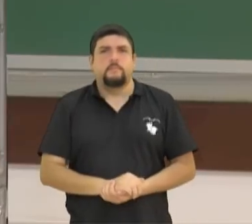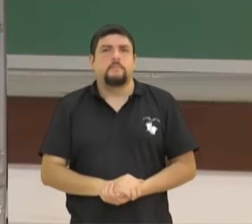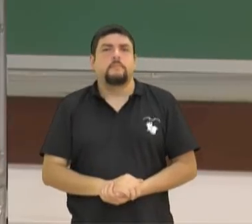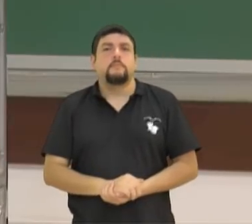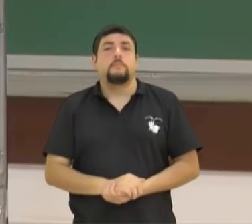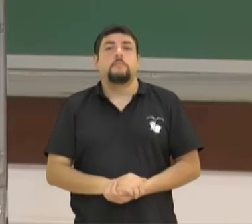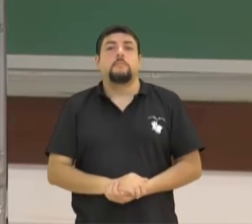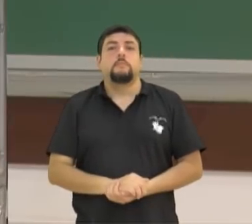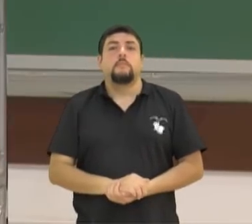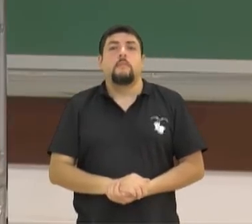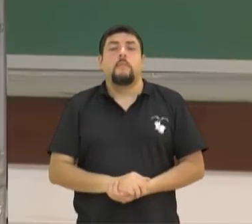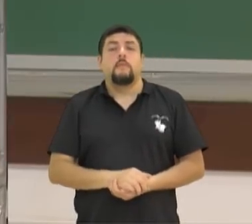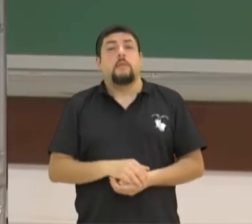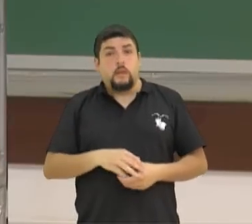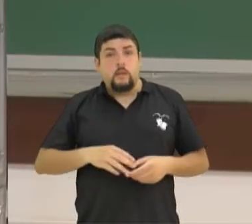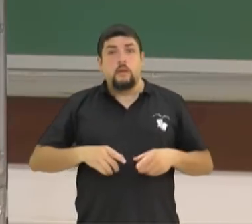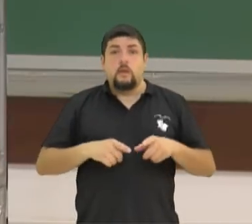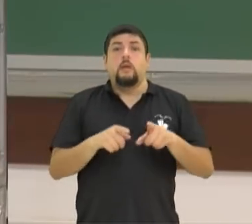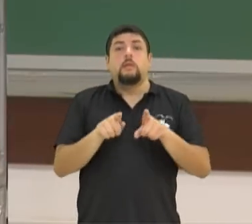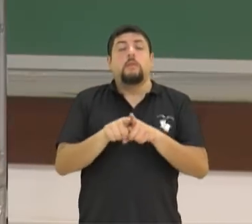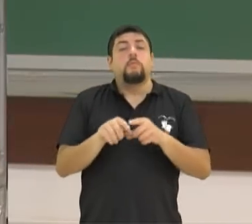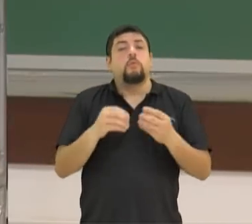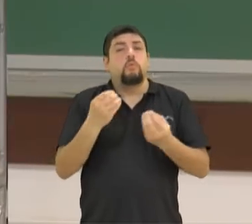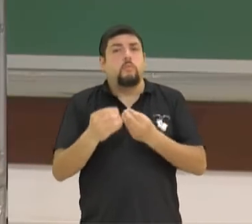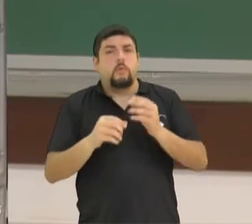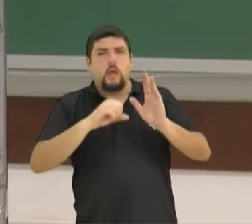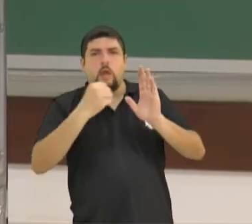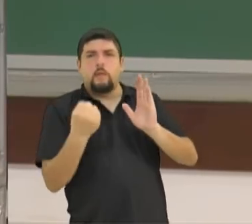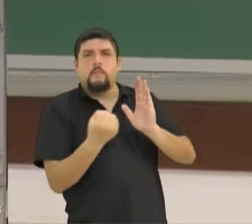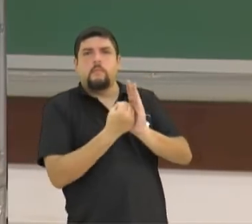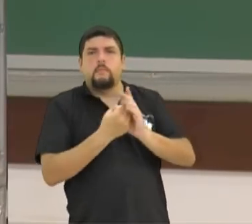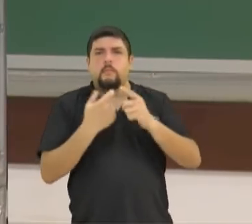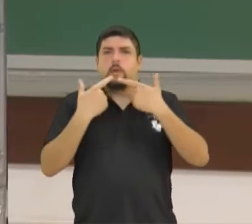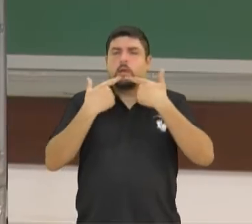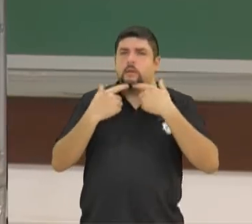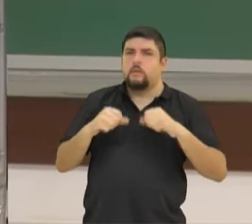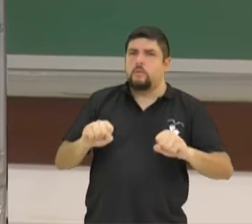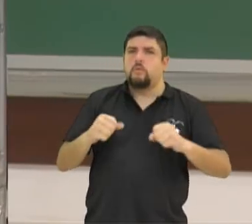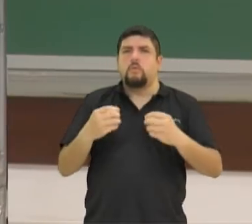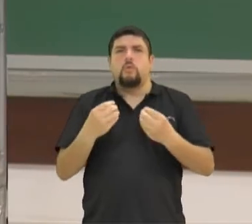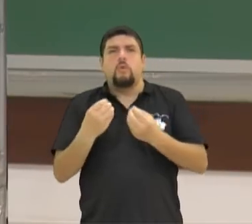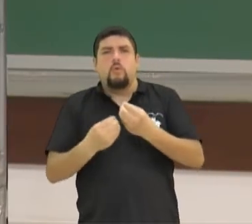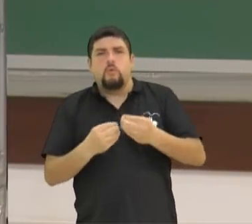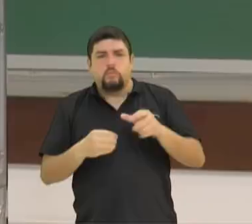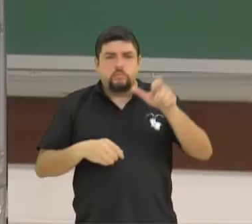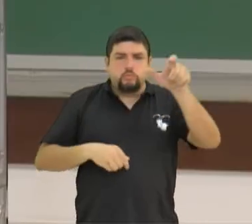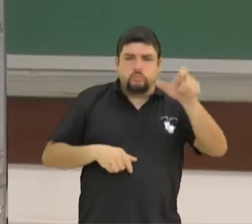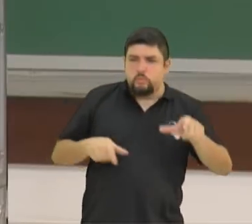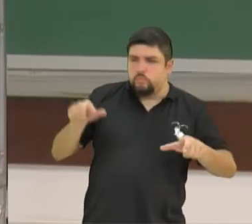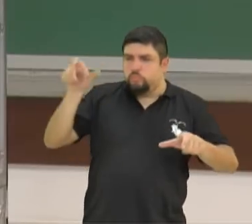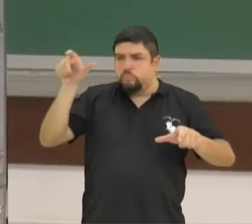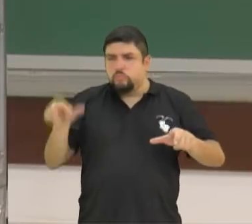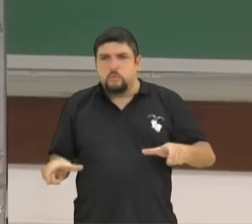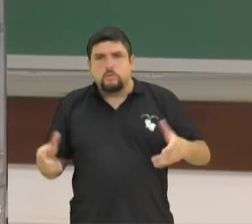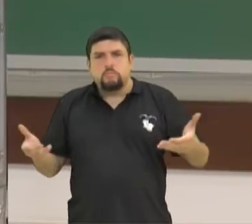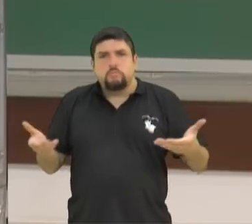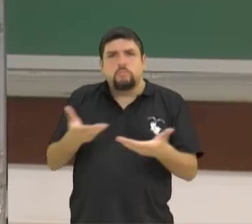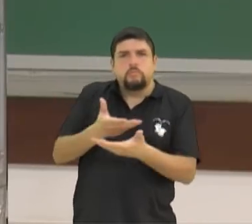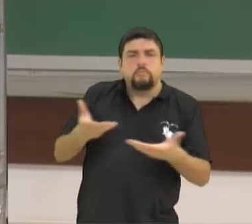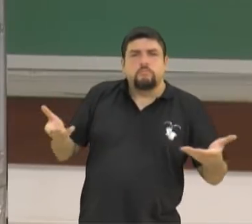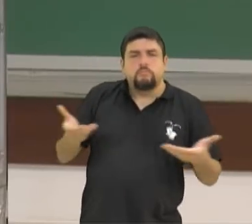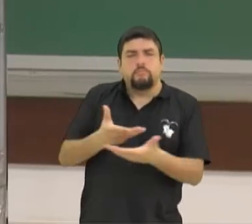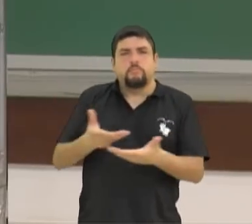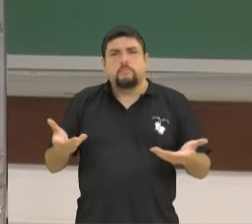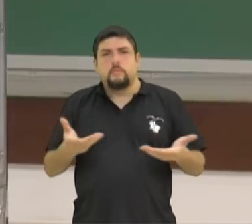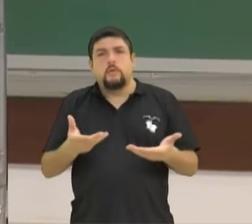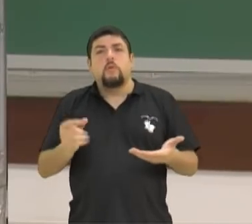também tentar identificar as marcas linguísticas que evidenciam o locutor e o interlocutor de um texto, ok? Vamos tentar dar conta de tudo